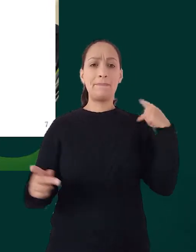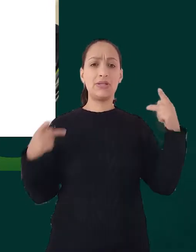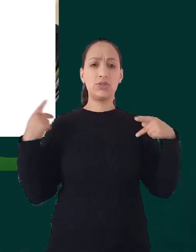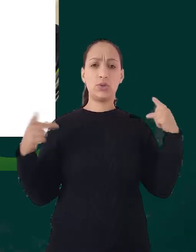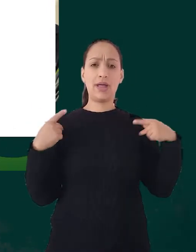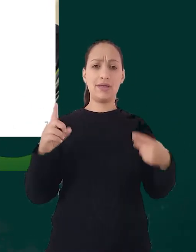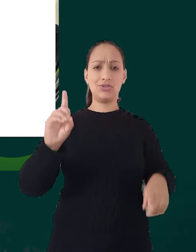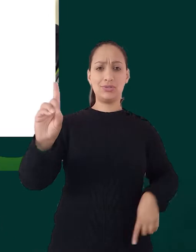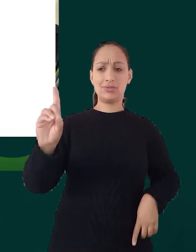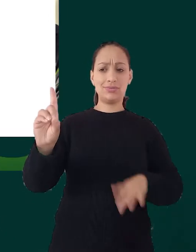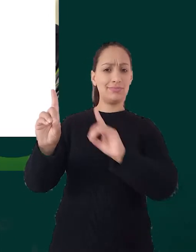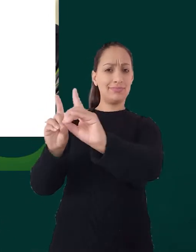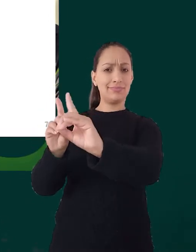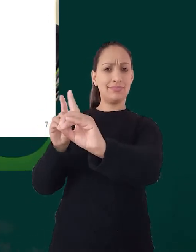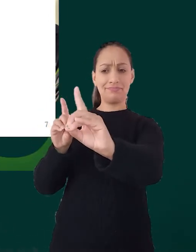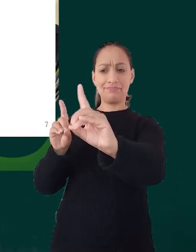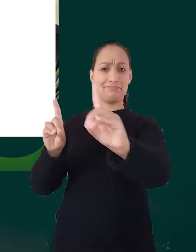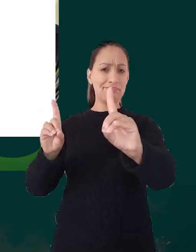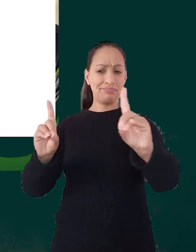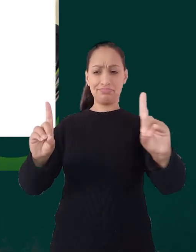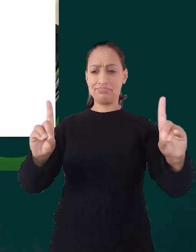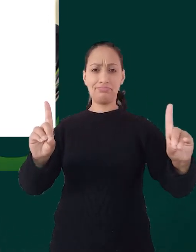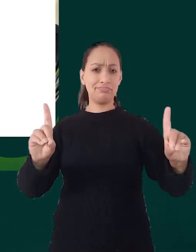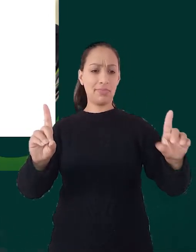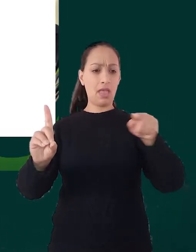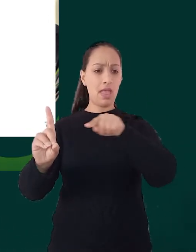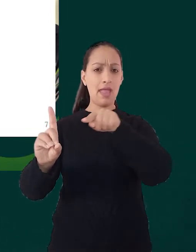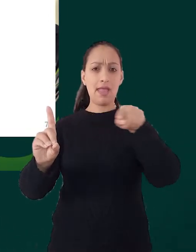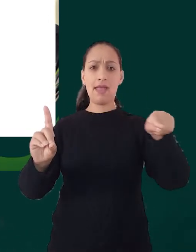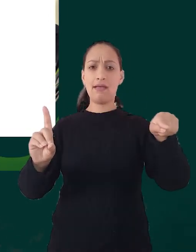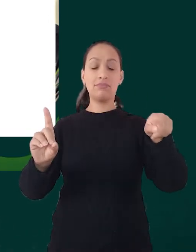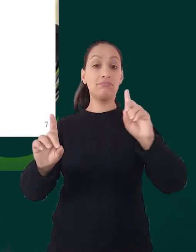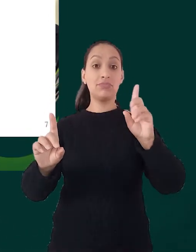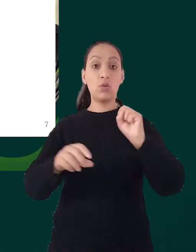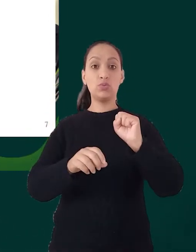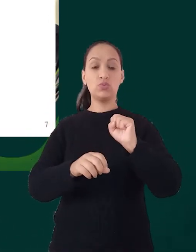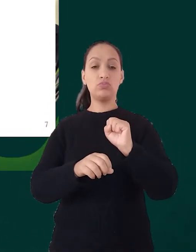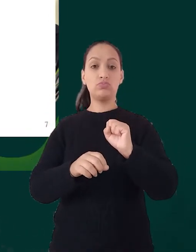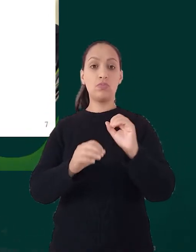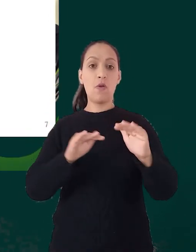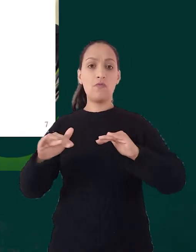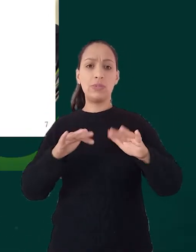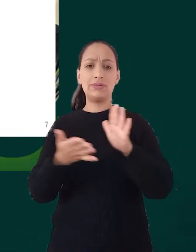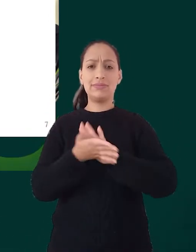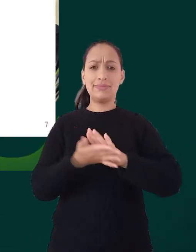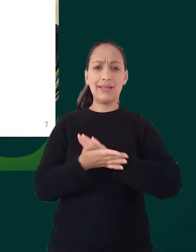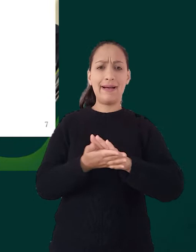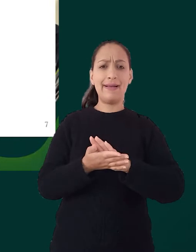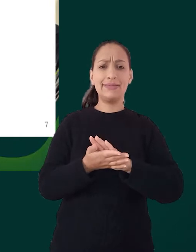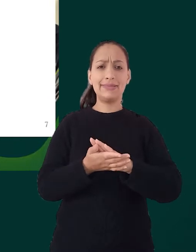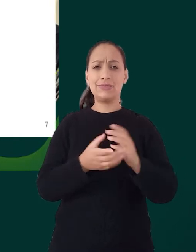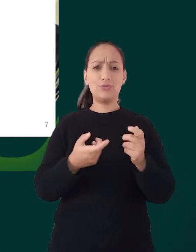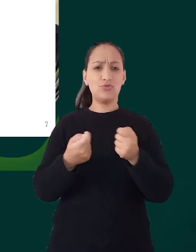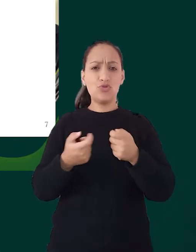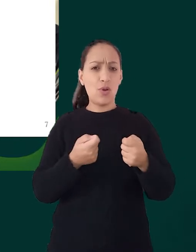personagens não jogáveis, tá? Os personagens não jogáveis podem ser inimigos ou podem